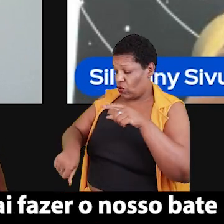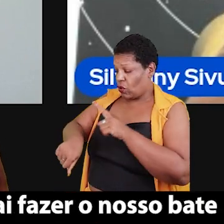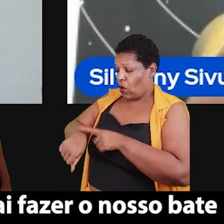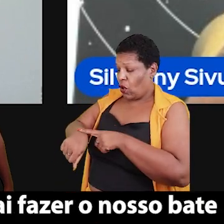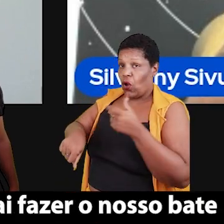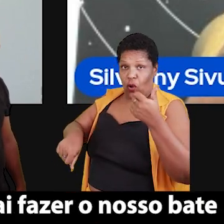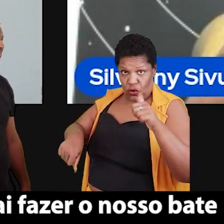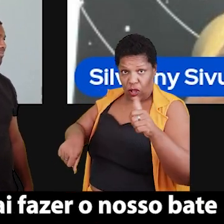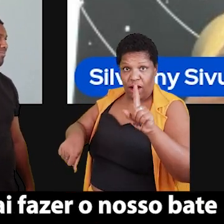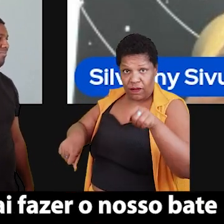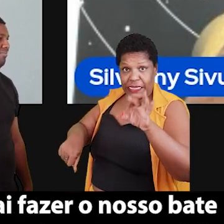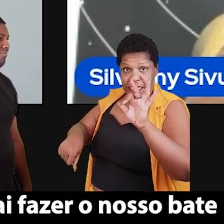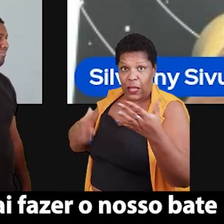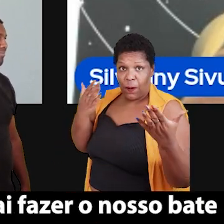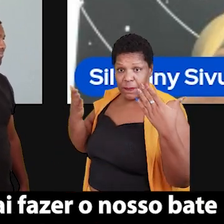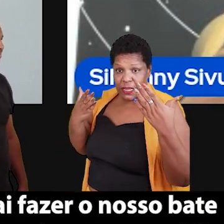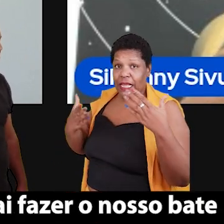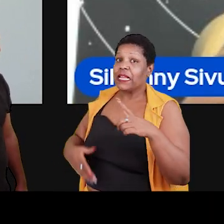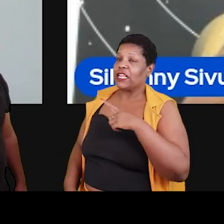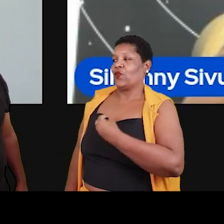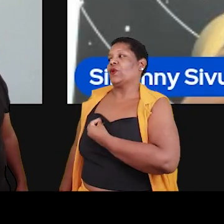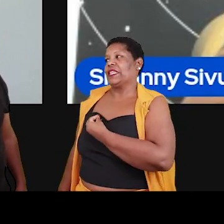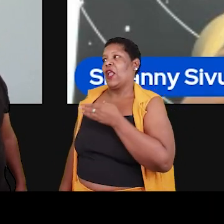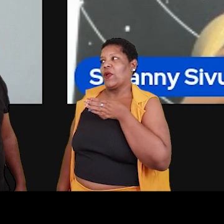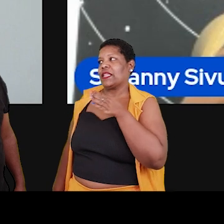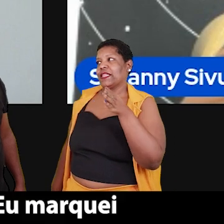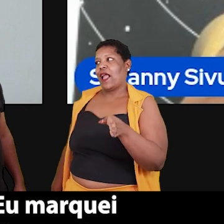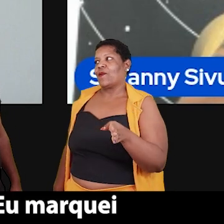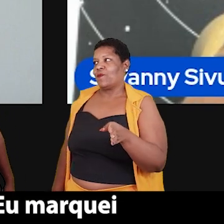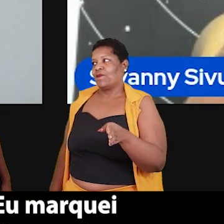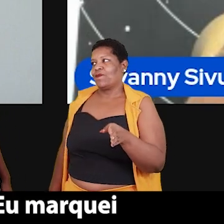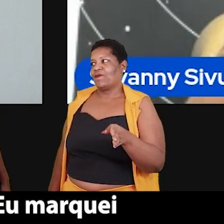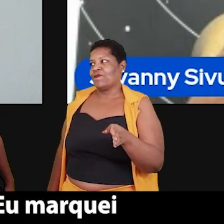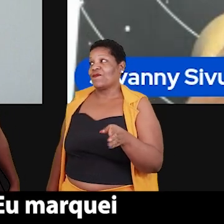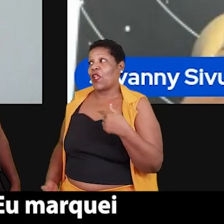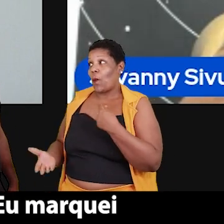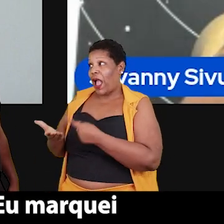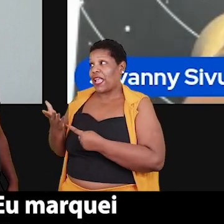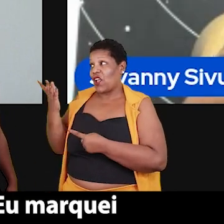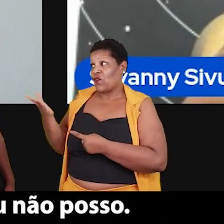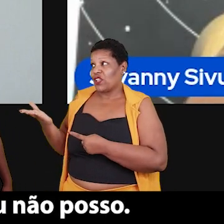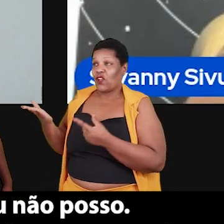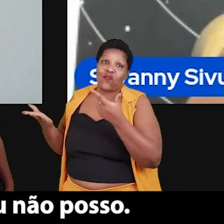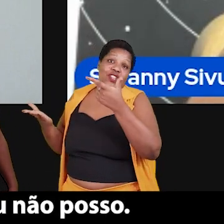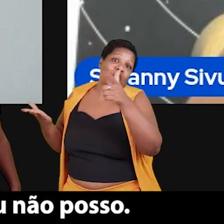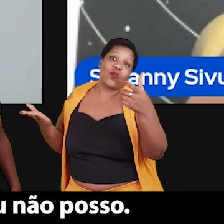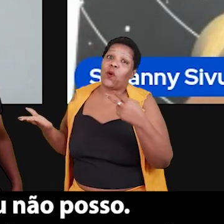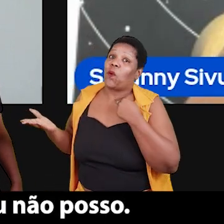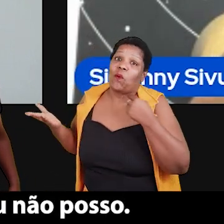vai fazer a nosso bate-papo, eu tenho que estar lá. Eu marquei com você, eu não vou fazer outra coisa, eu não